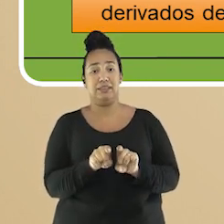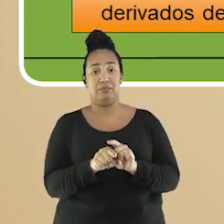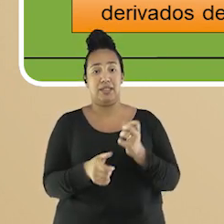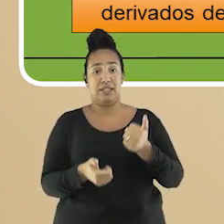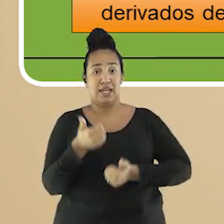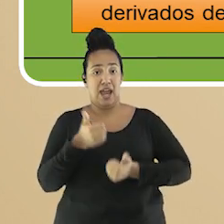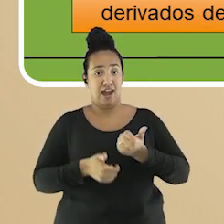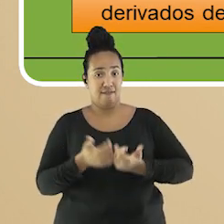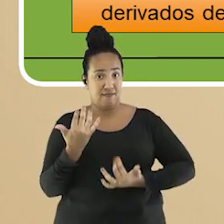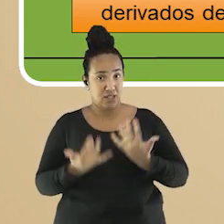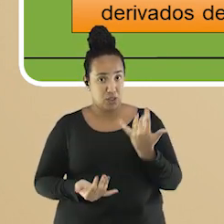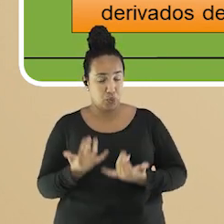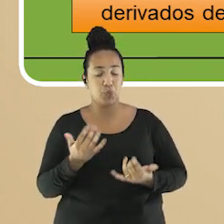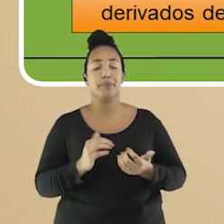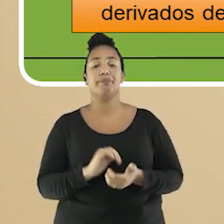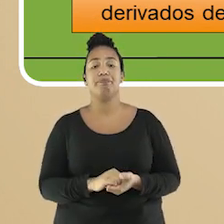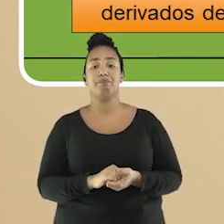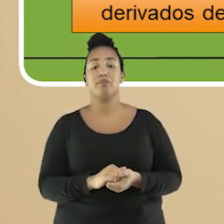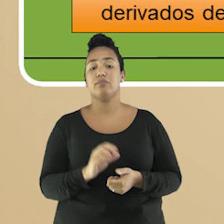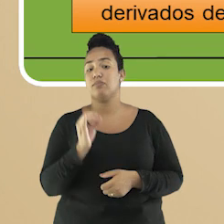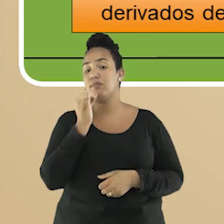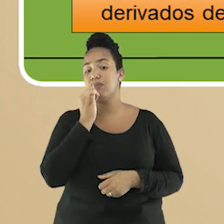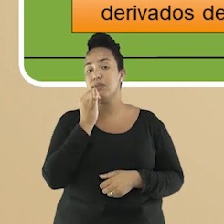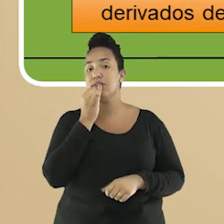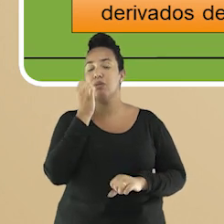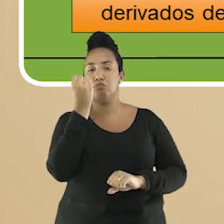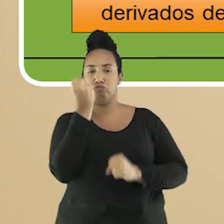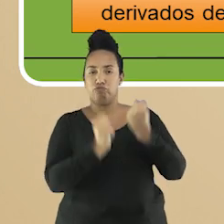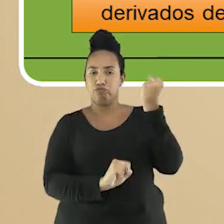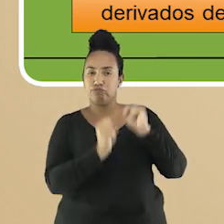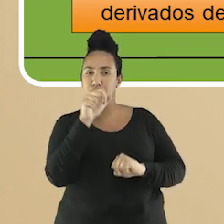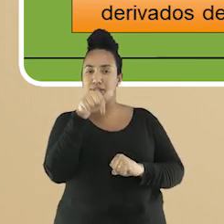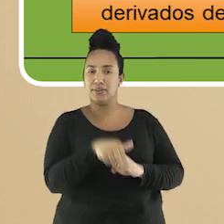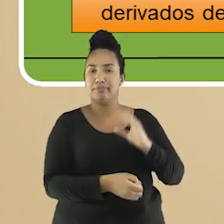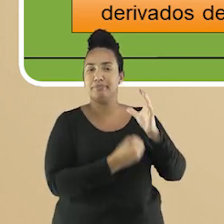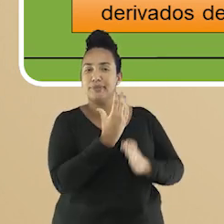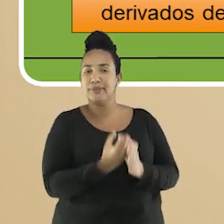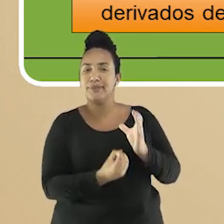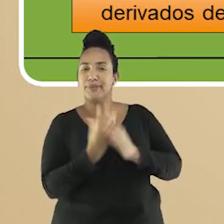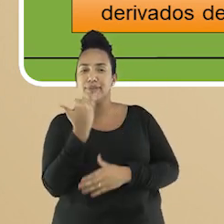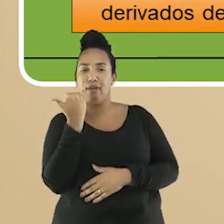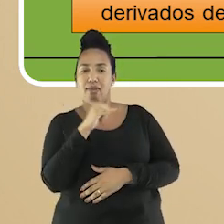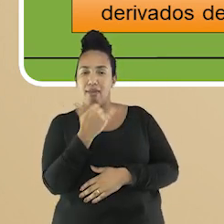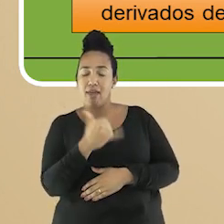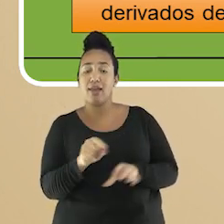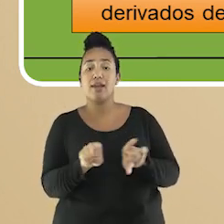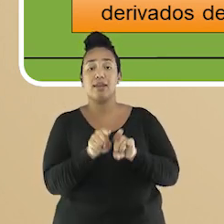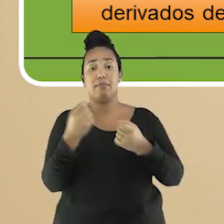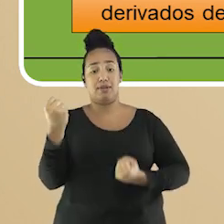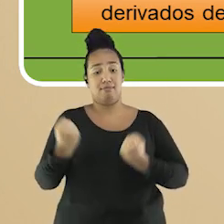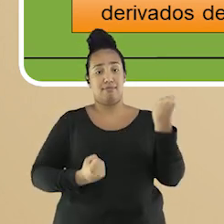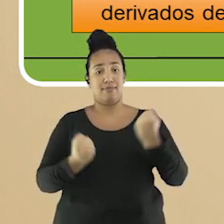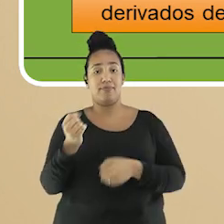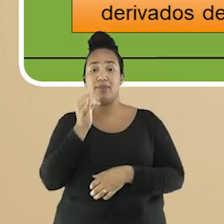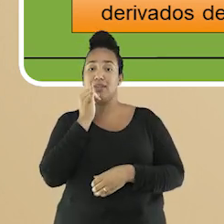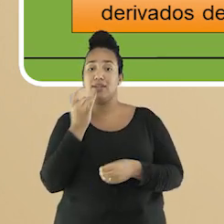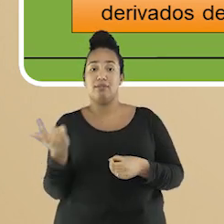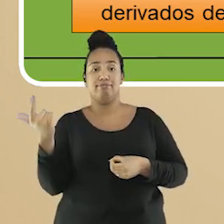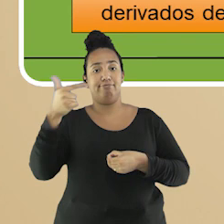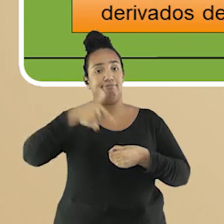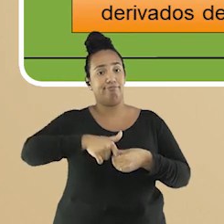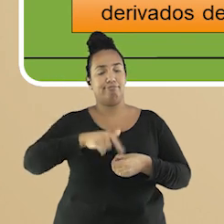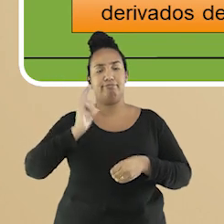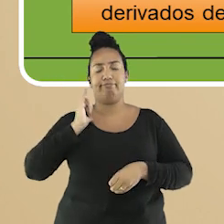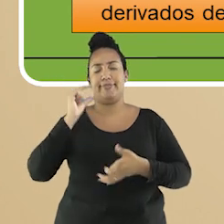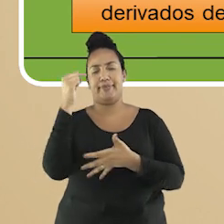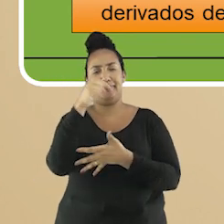mineral. São usados tanto por usinas para queima e produção de energia, quanto por veículos na forma de gasolina e óleo diesel,